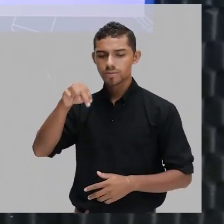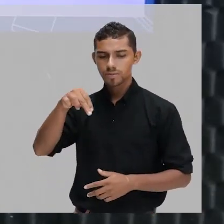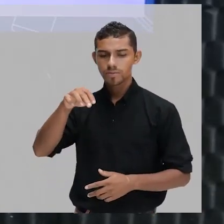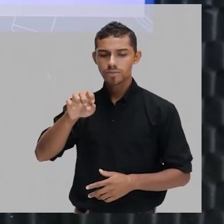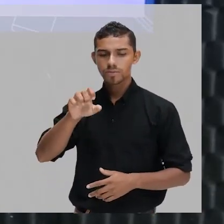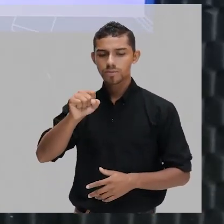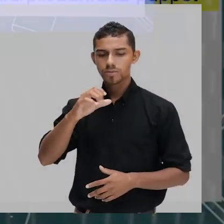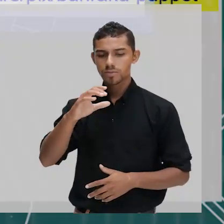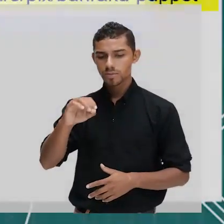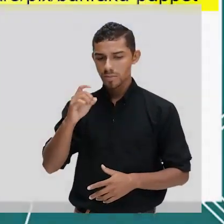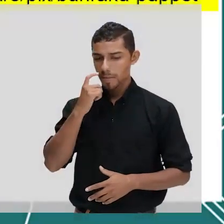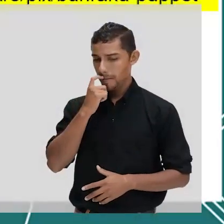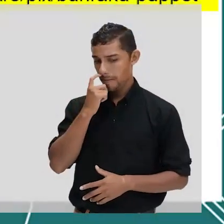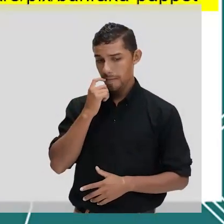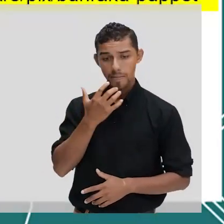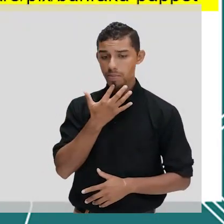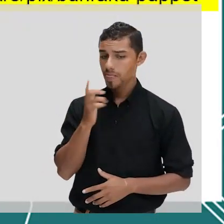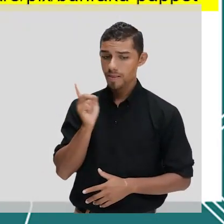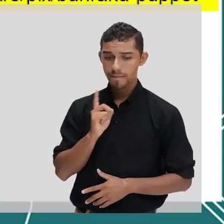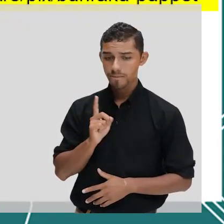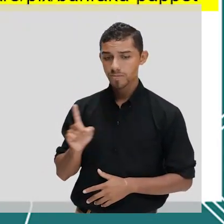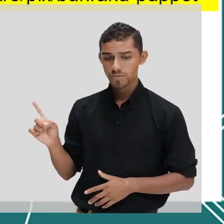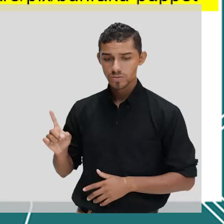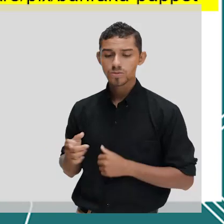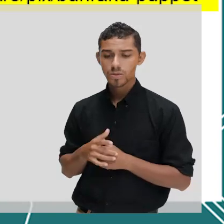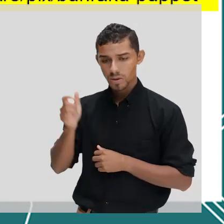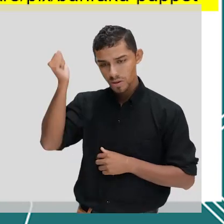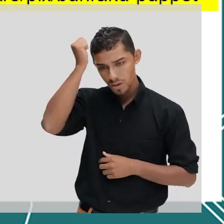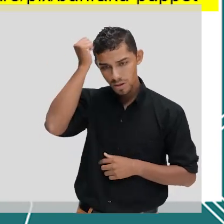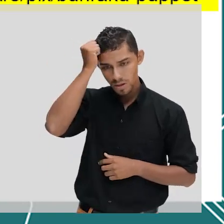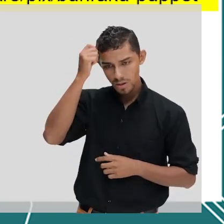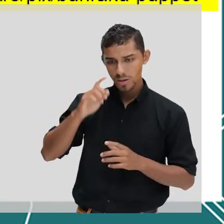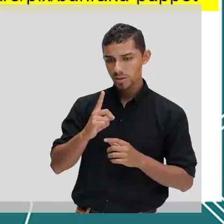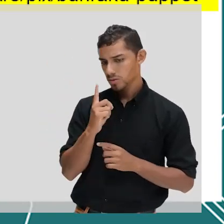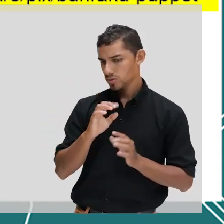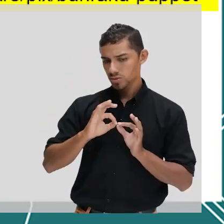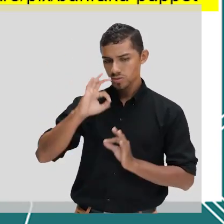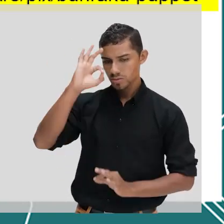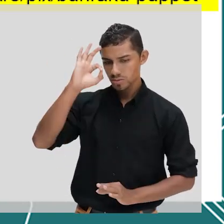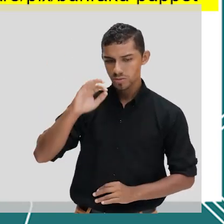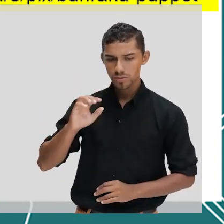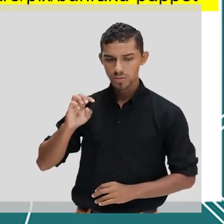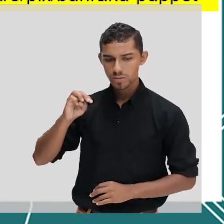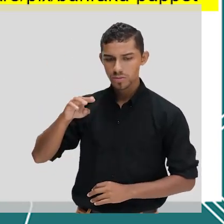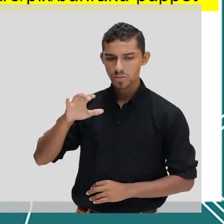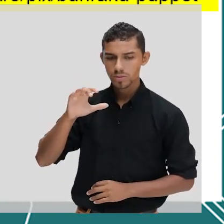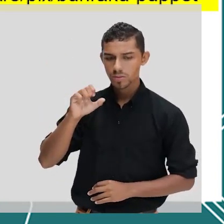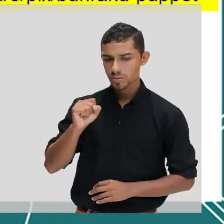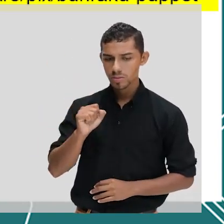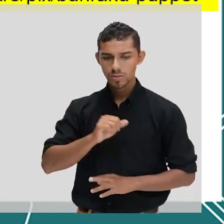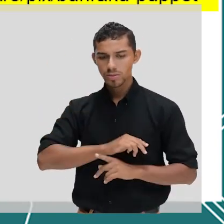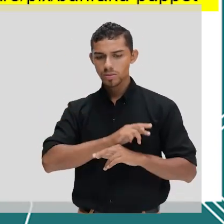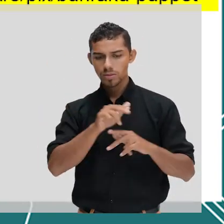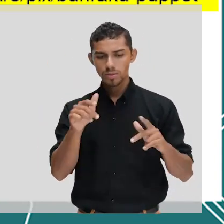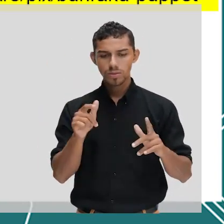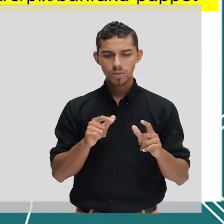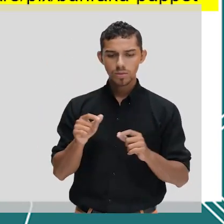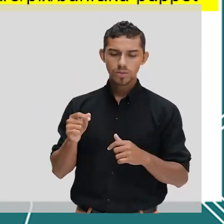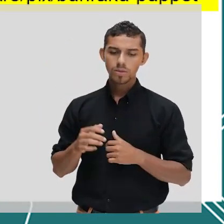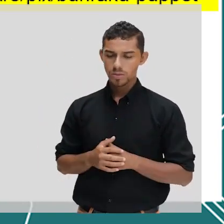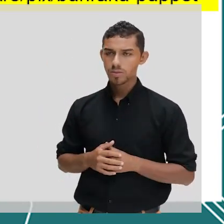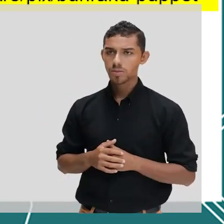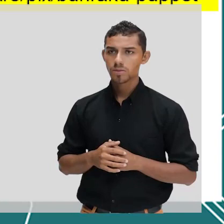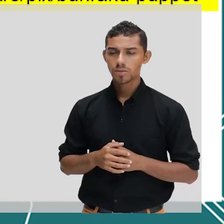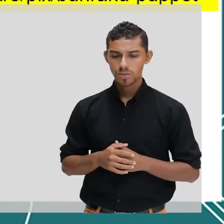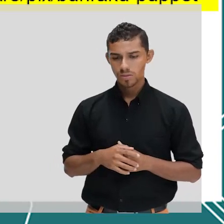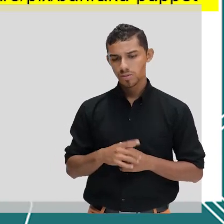só para deixar claro. Para quem não tem noção, os bonecos variam de 1 a 2 metros de altura, cada boneco possui uma série de fios e varetas, você pode